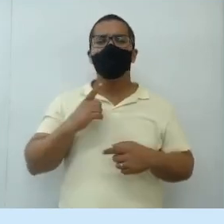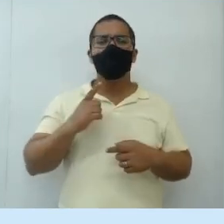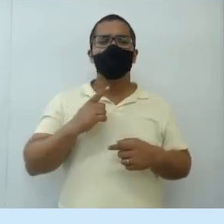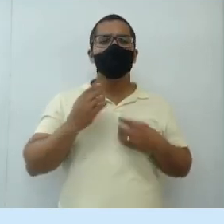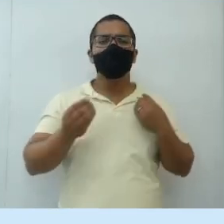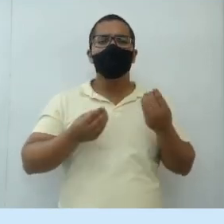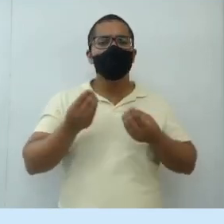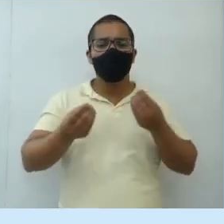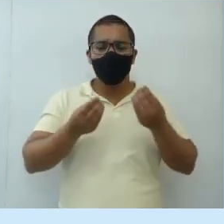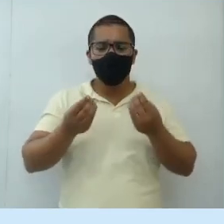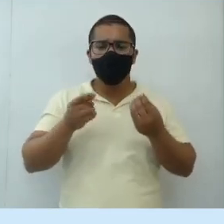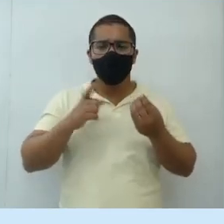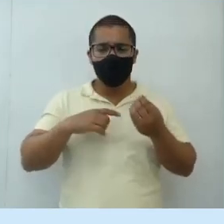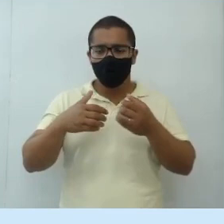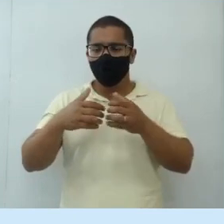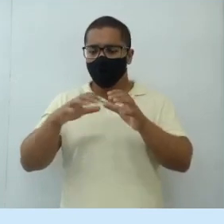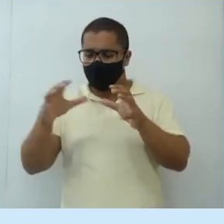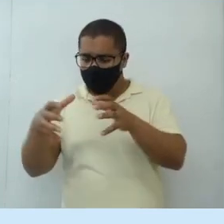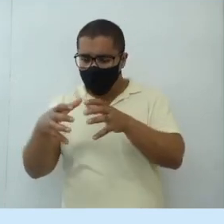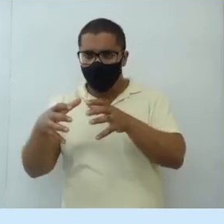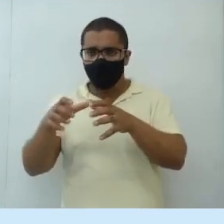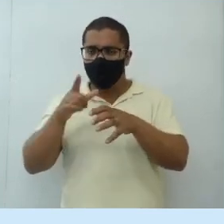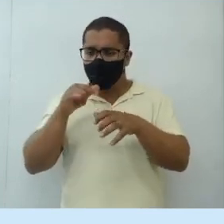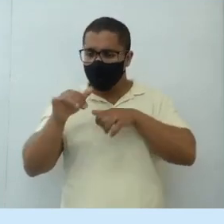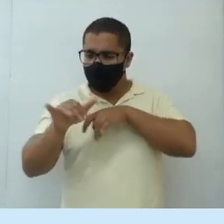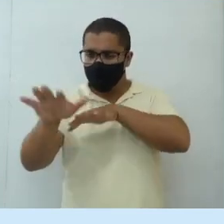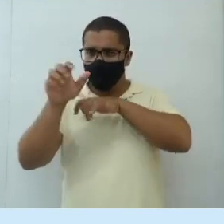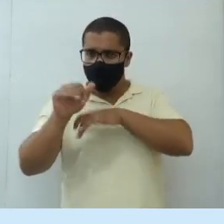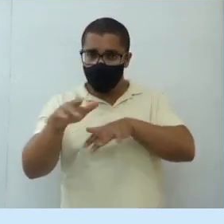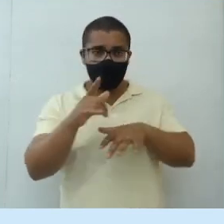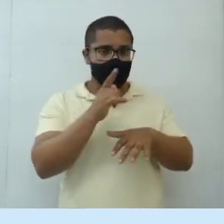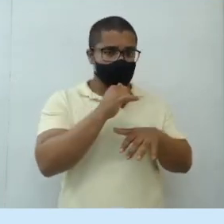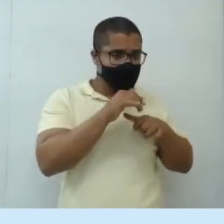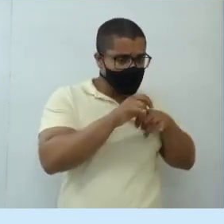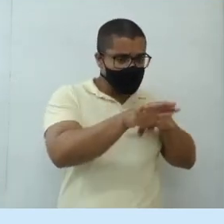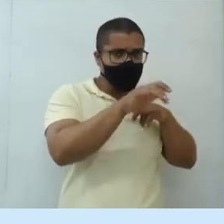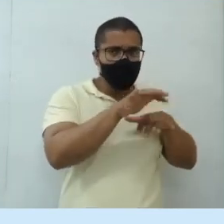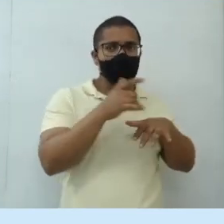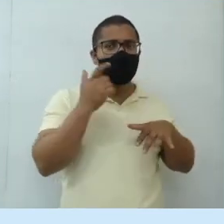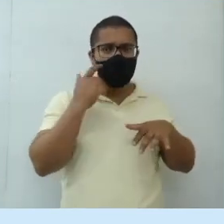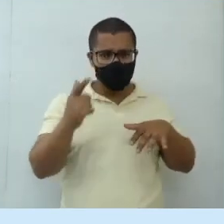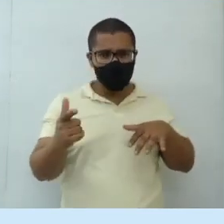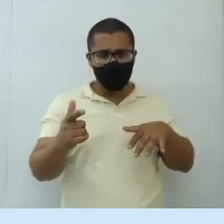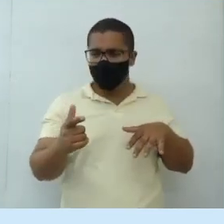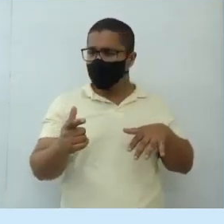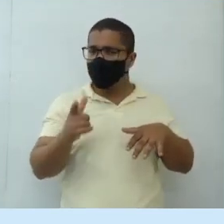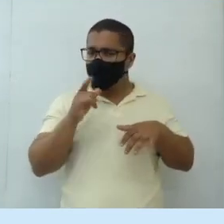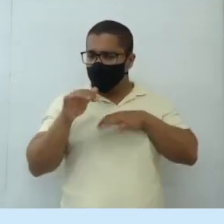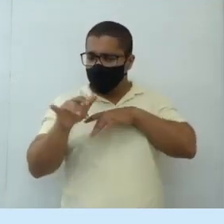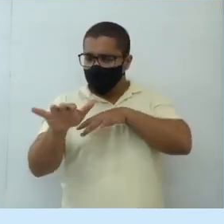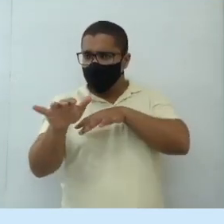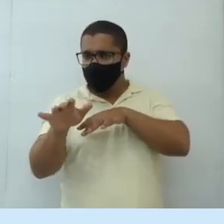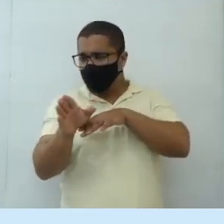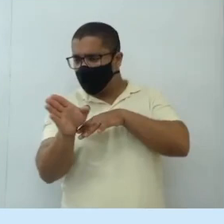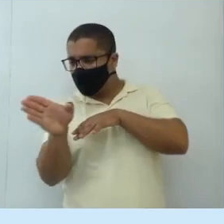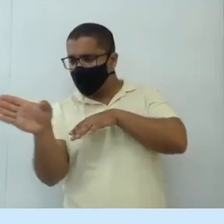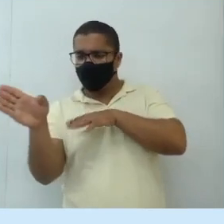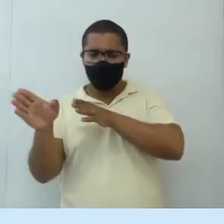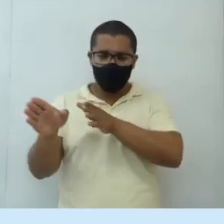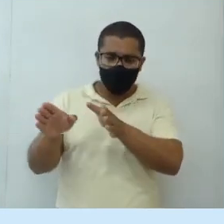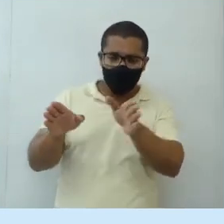bacia hidrográfica dá certo ou se estão vendo aí o vale onde passa o rio né as consequências